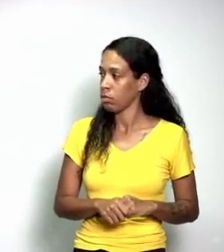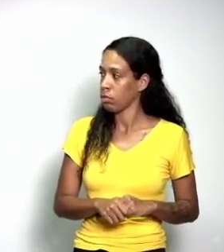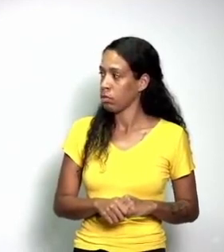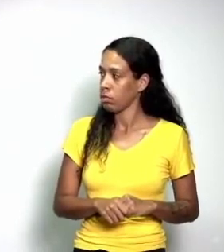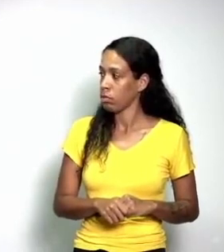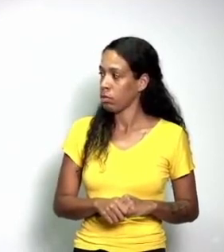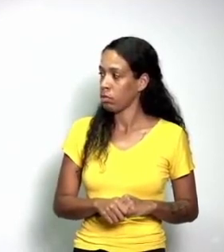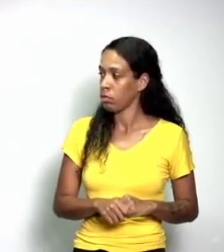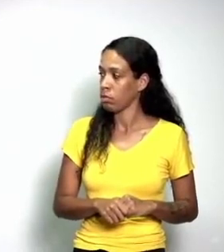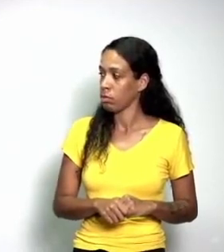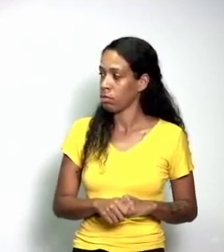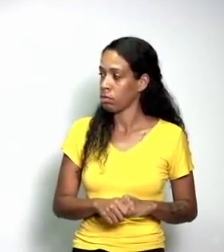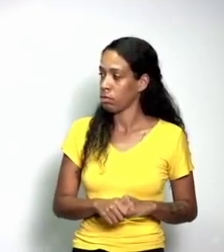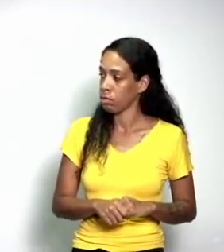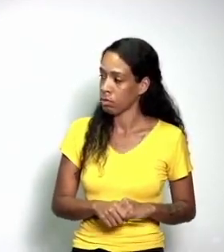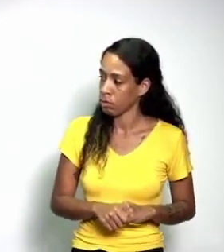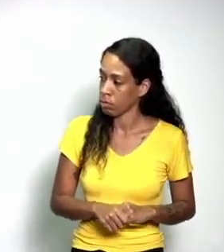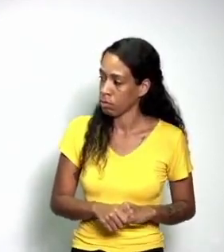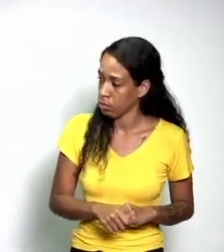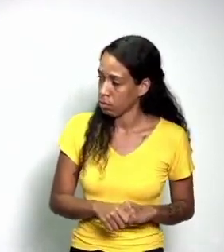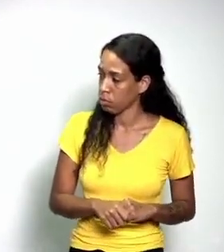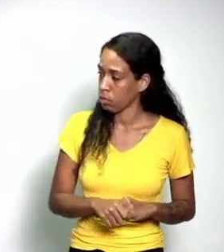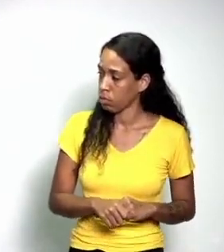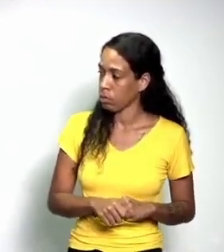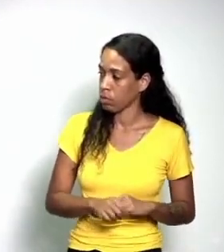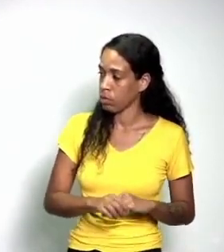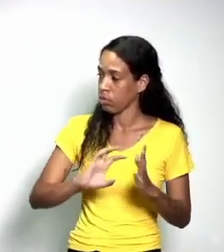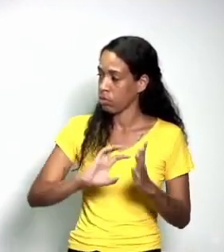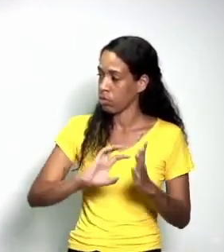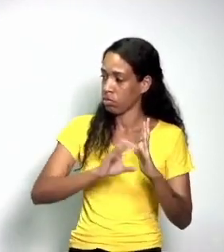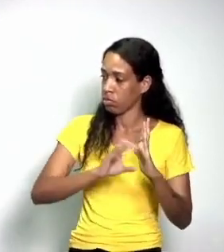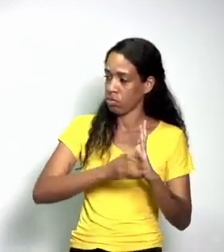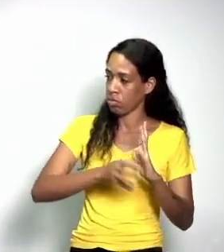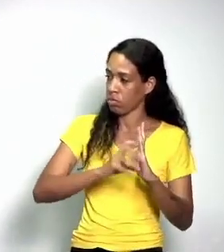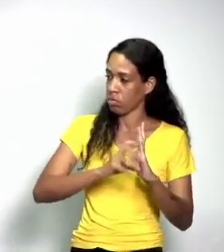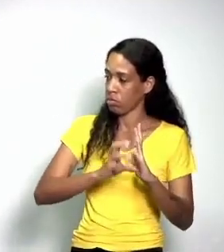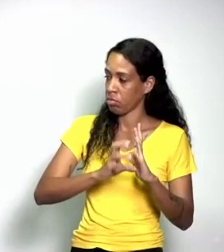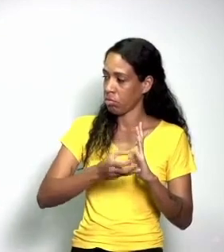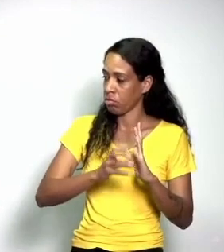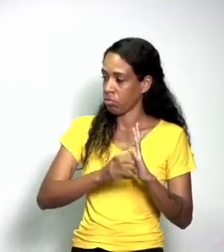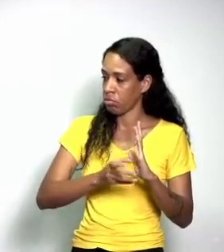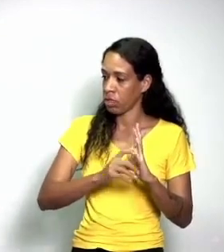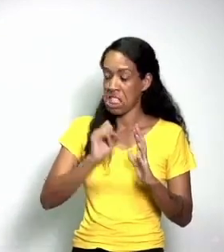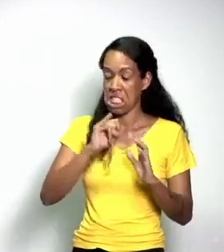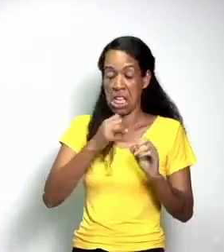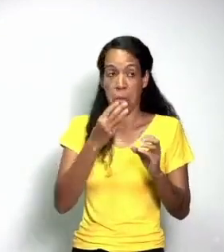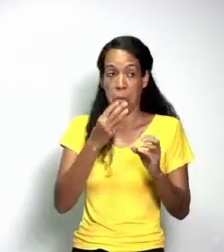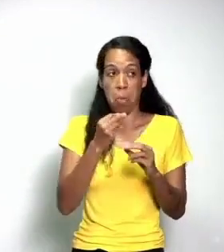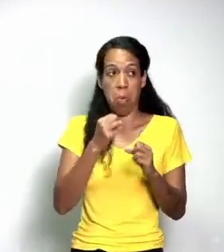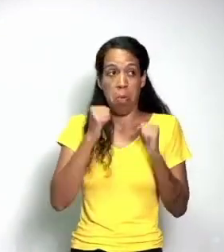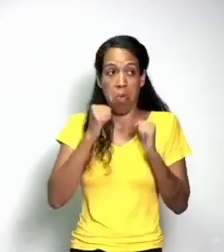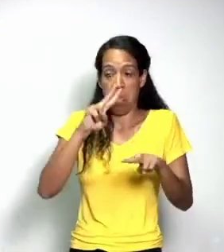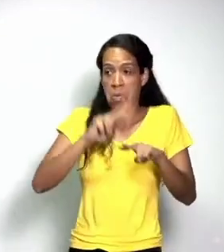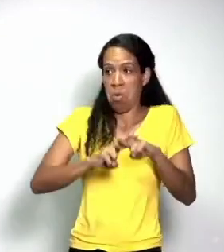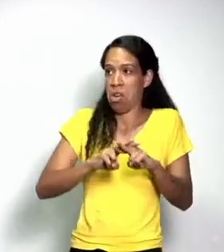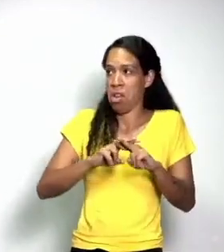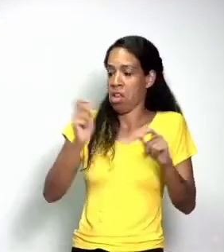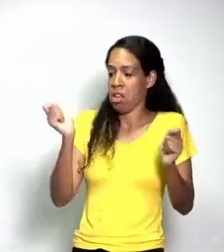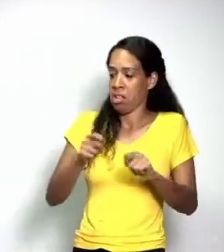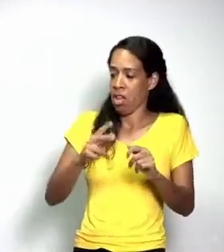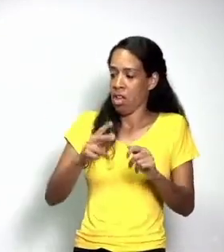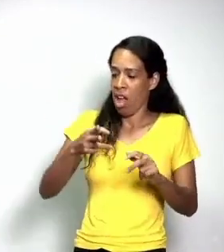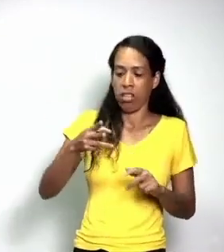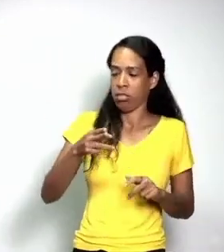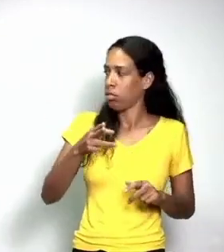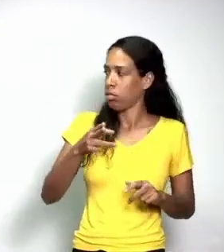peça desse cachimbo aqui. Aí você pode tirar tudo junto. Se esse daqui tiver muito grudado, você pode usar um alicate. Espera aí que eu